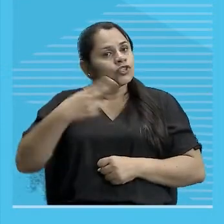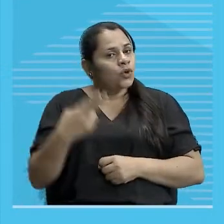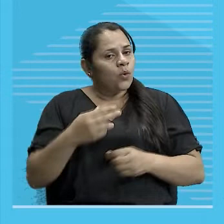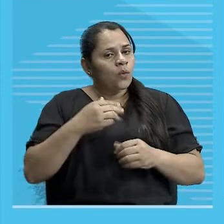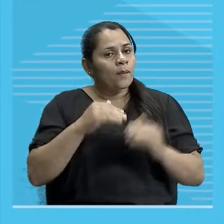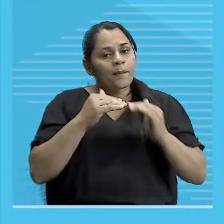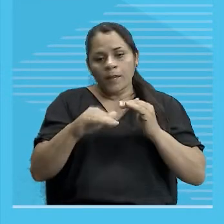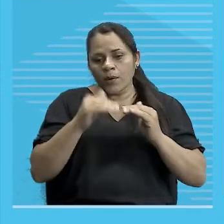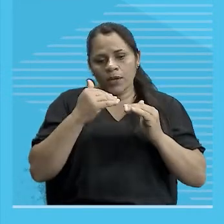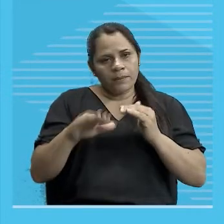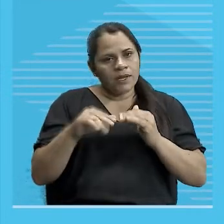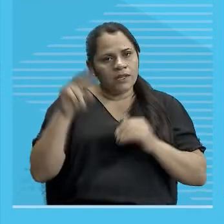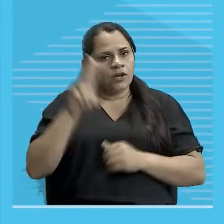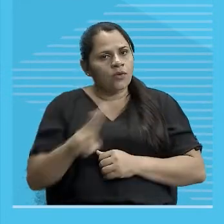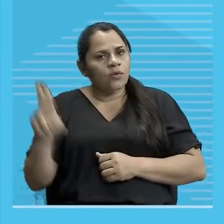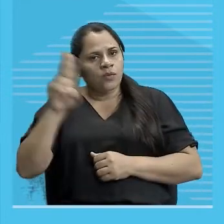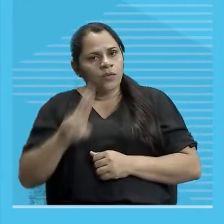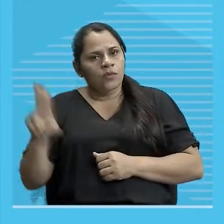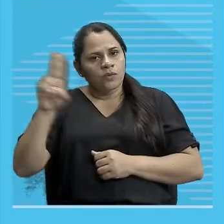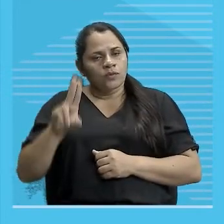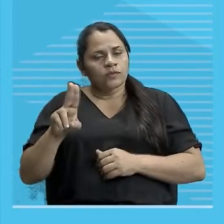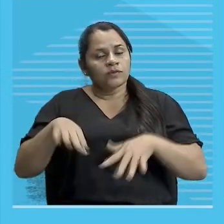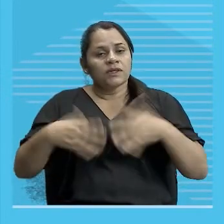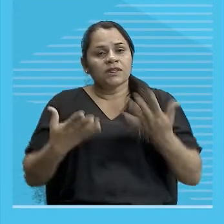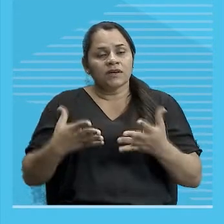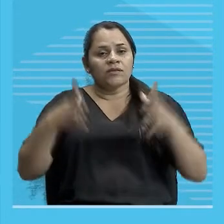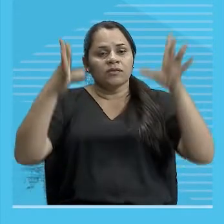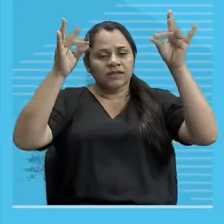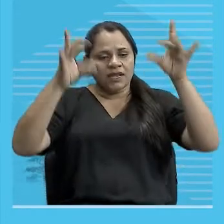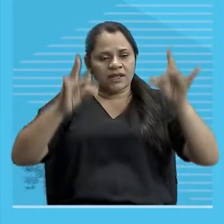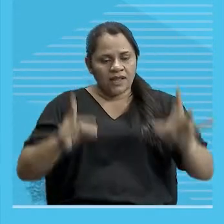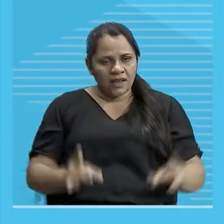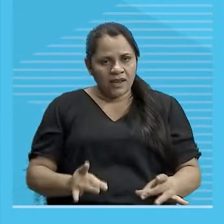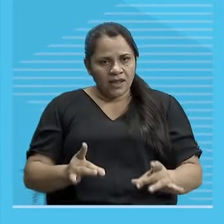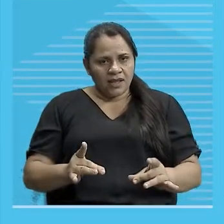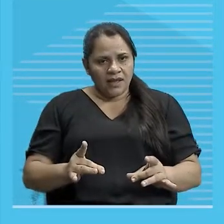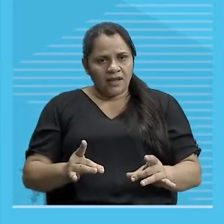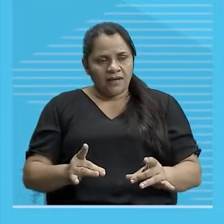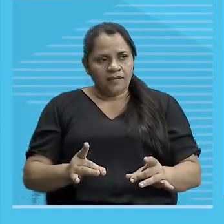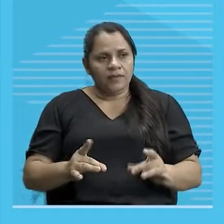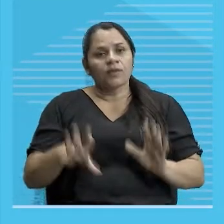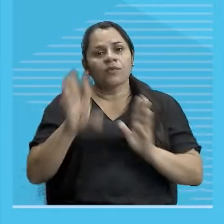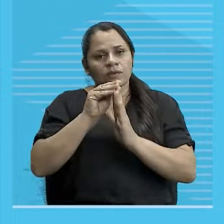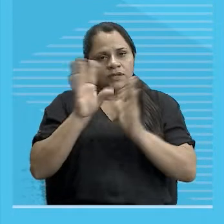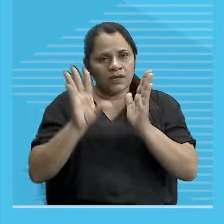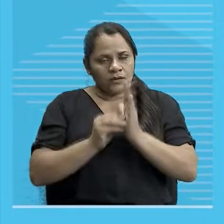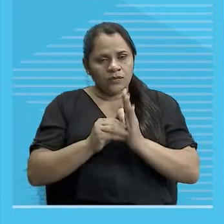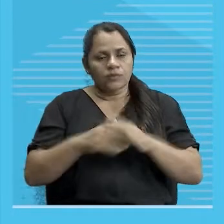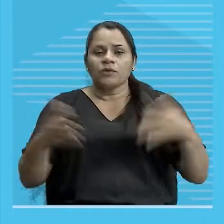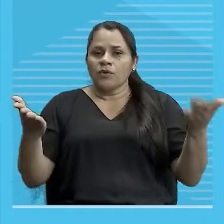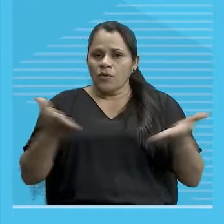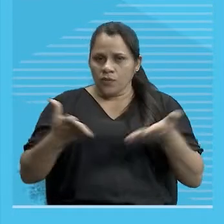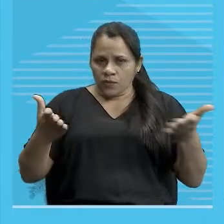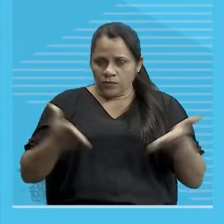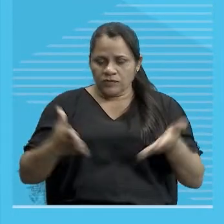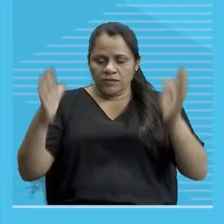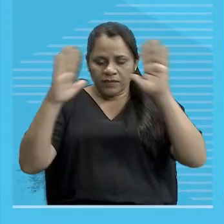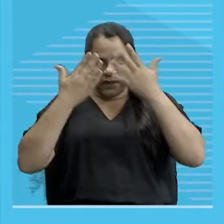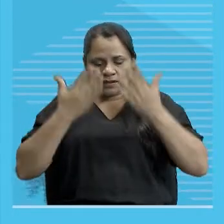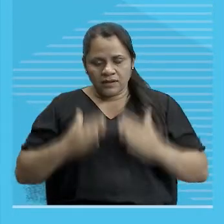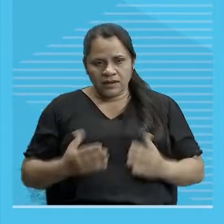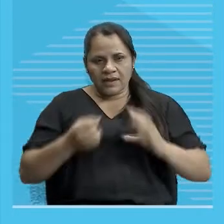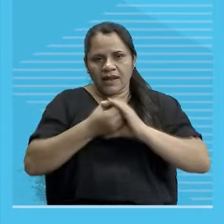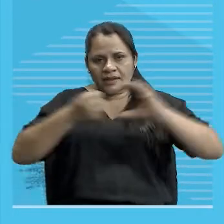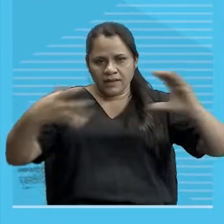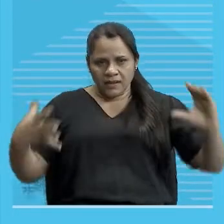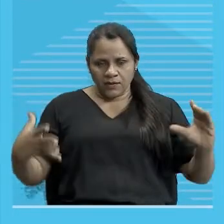esse fenômeno tintim por tintim aqui nas nossas duas aulas de análise linguística. Então, hoje nós vamos analisar aspectos relacionados